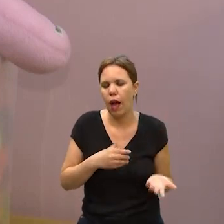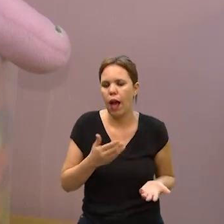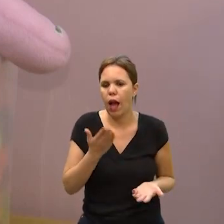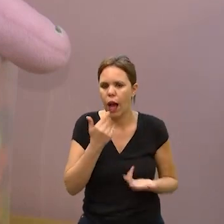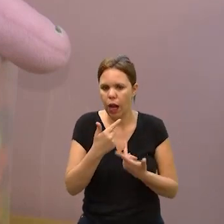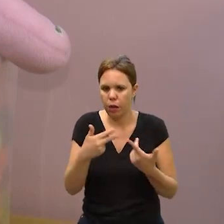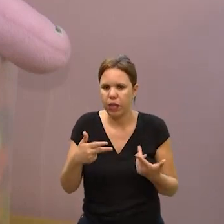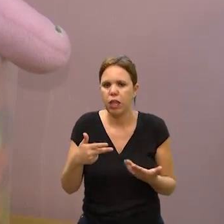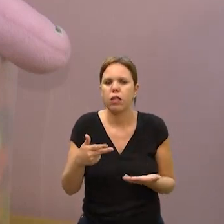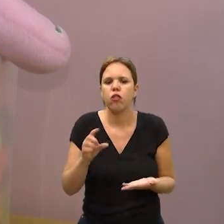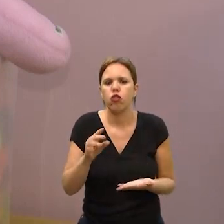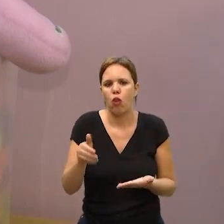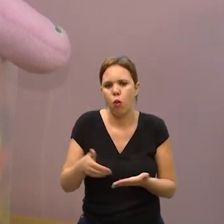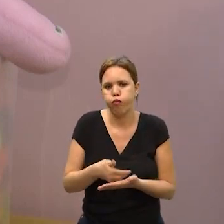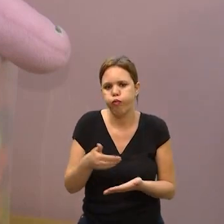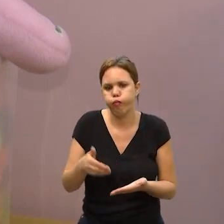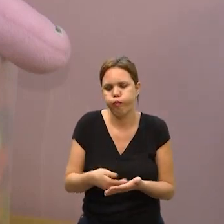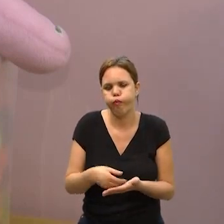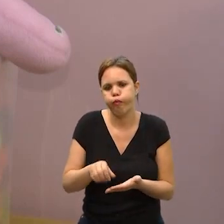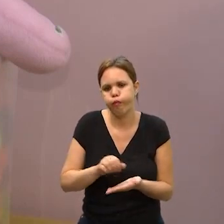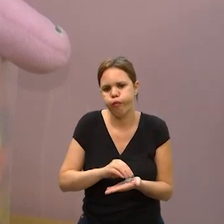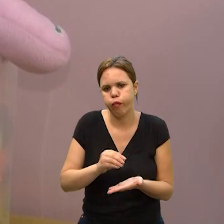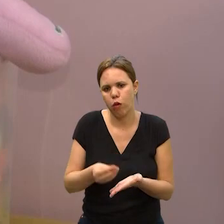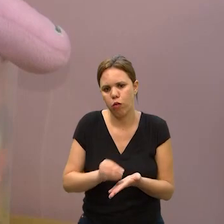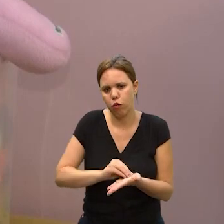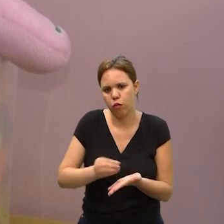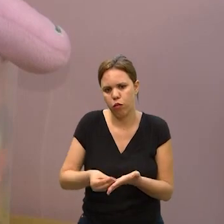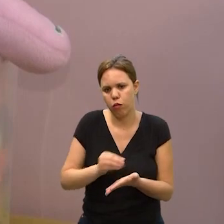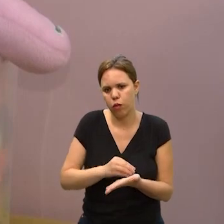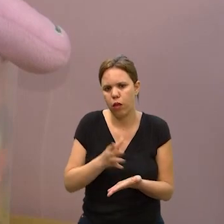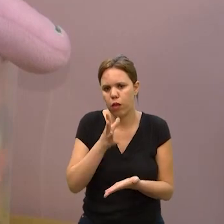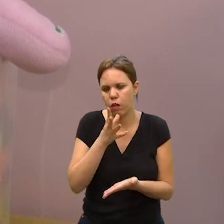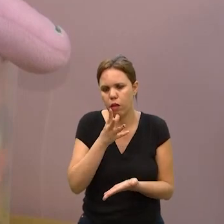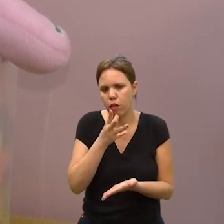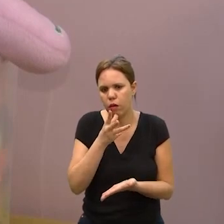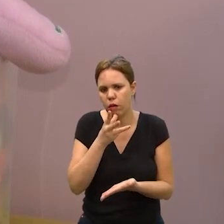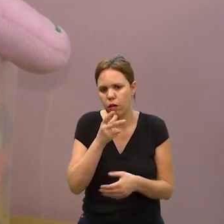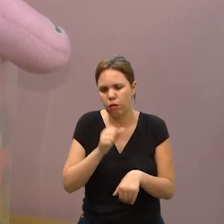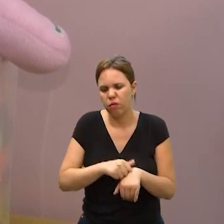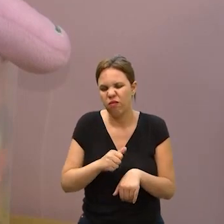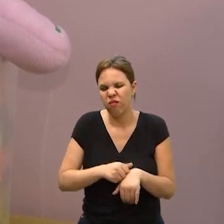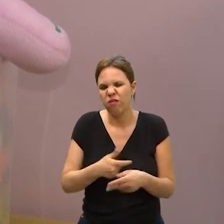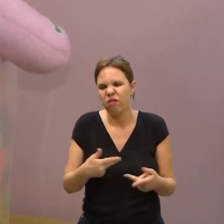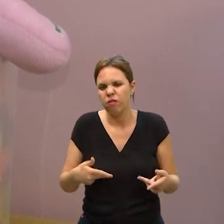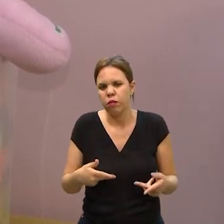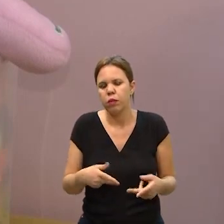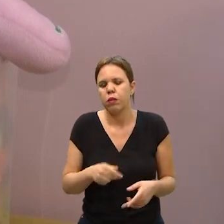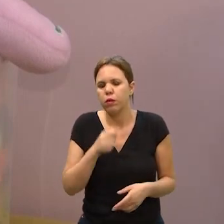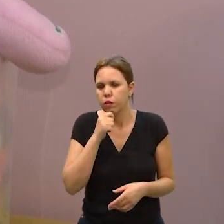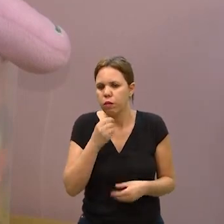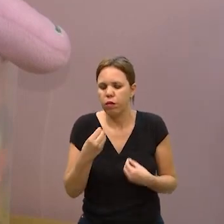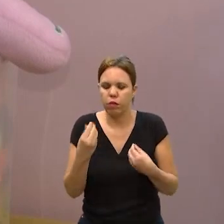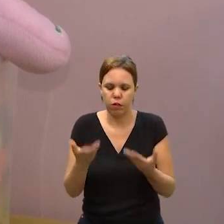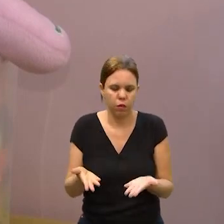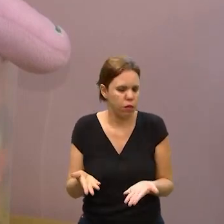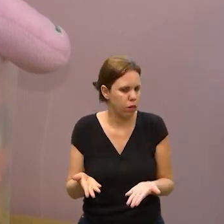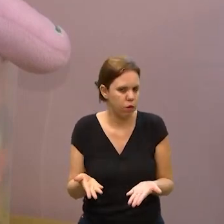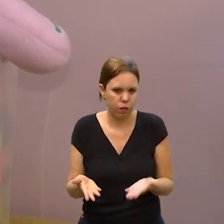alimentação pastosa, que a gente demora um pouquinho para introduzir esses sólidos, então a gente não